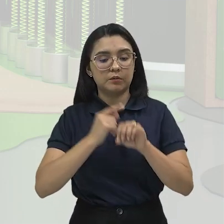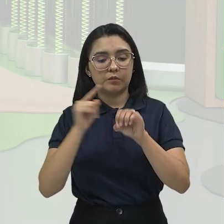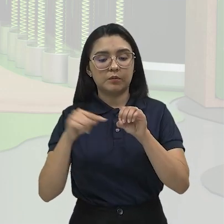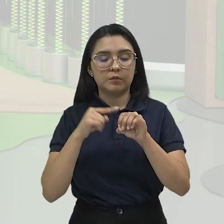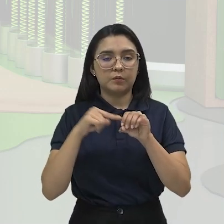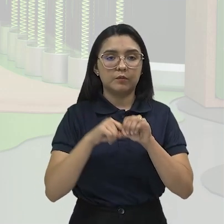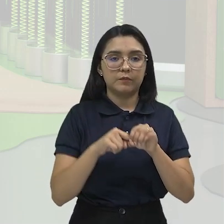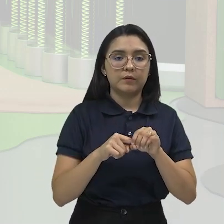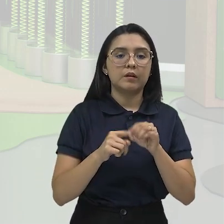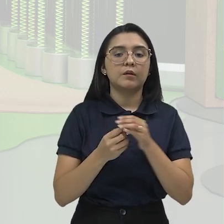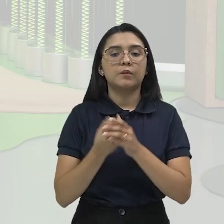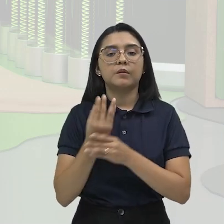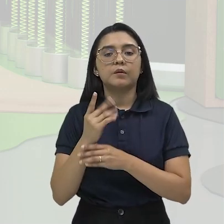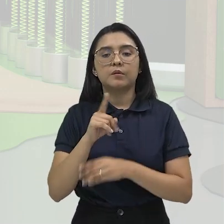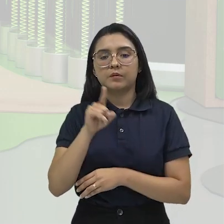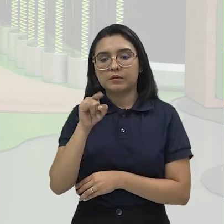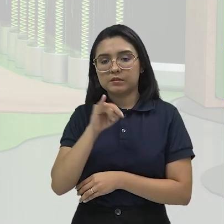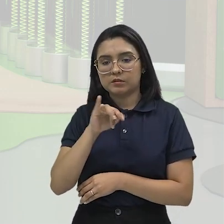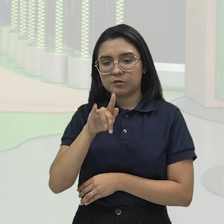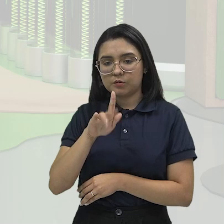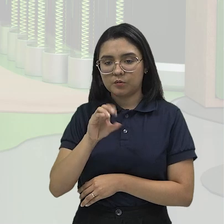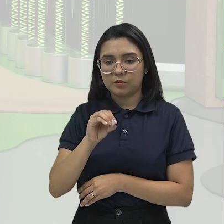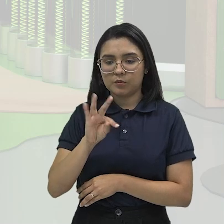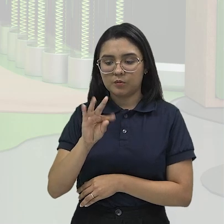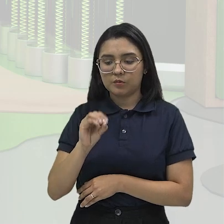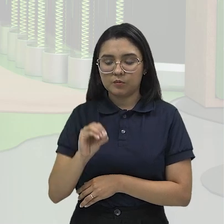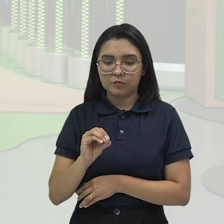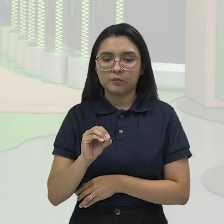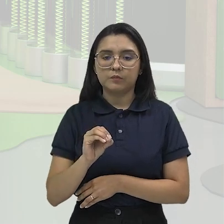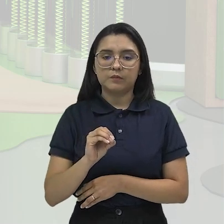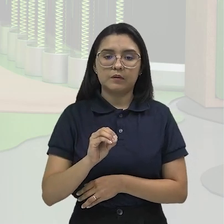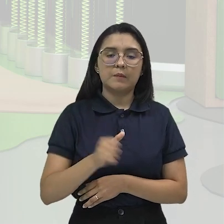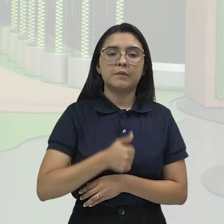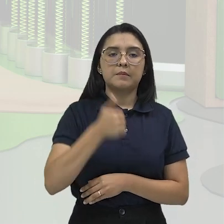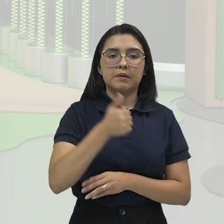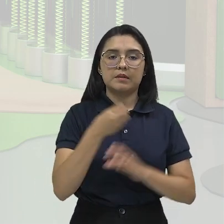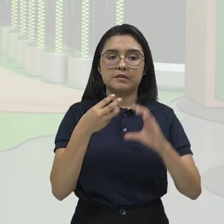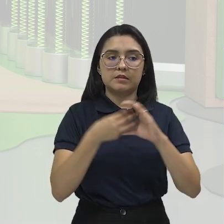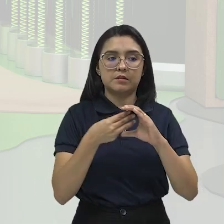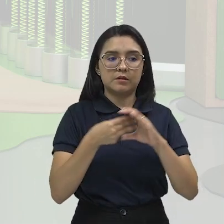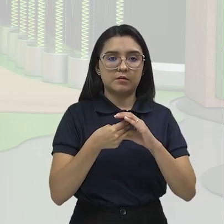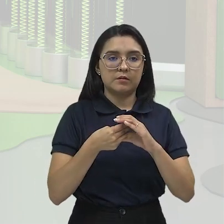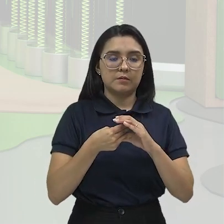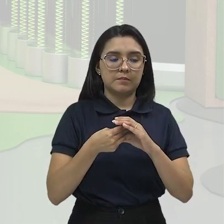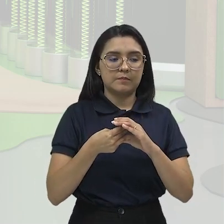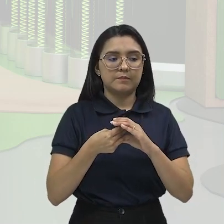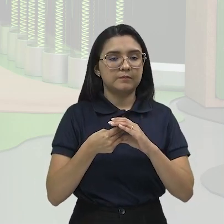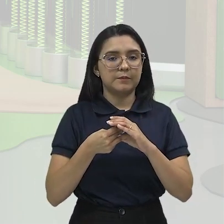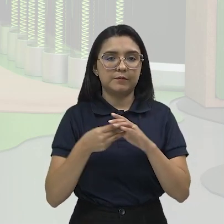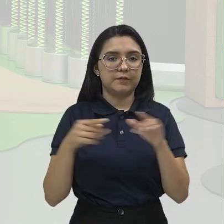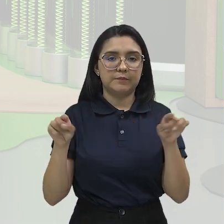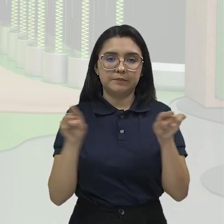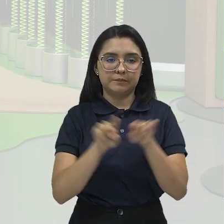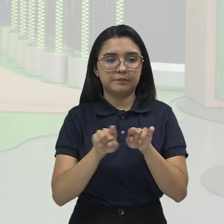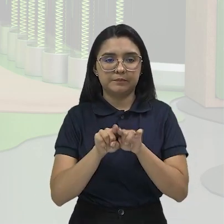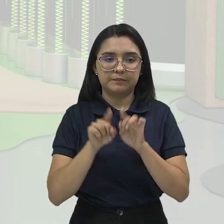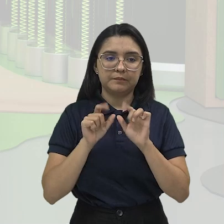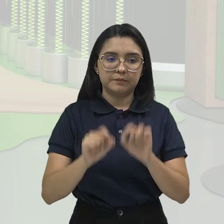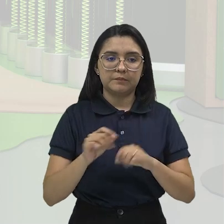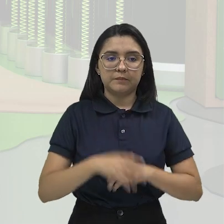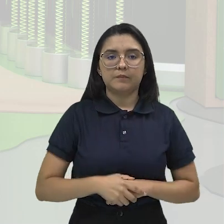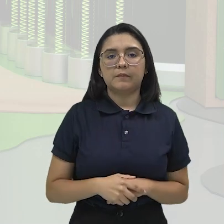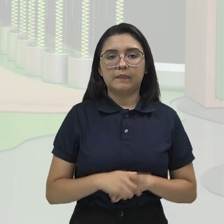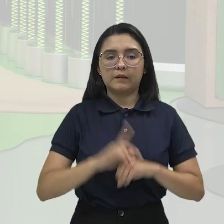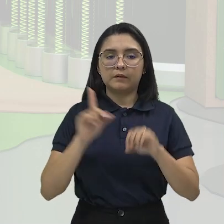ao zigoto, que é a primeira célula que o bebê, né, vai ter. Então aquela célula ovo é resultado da união